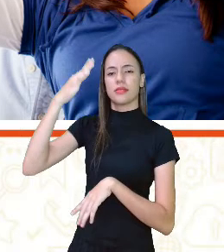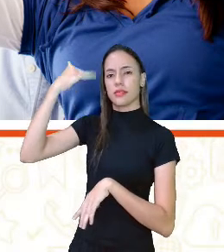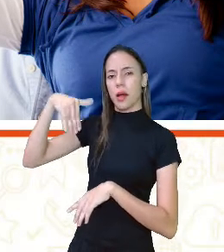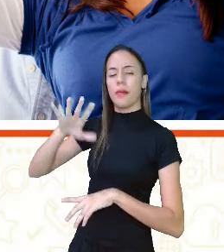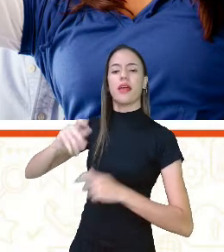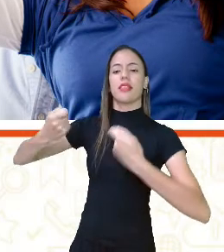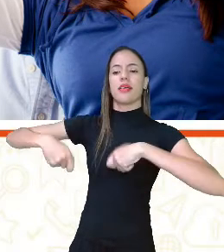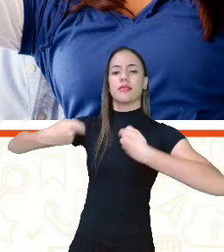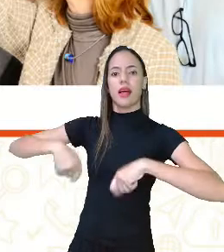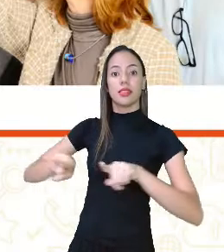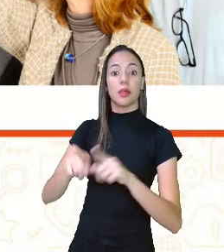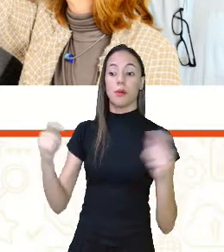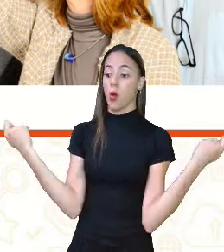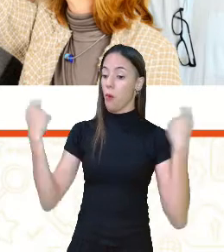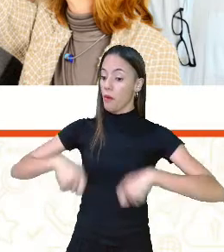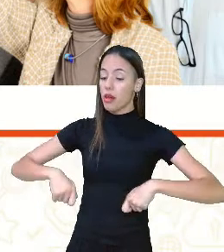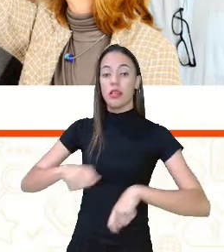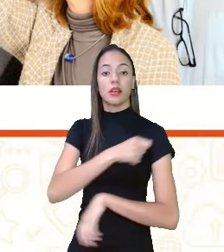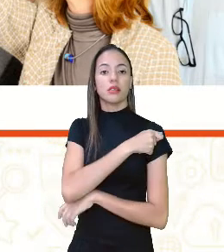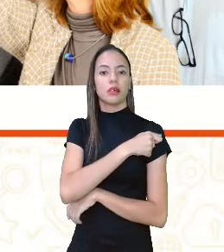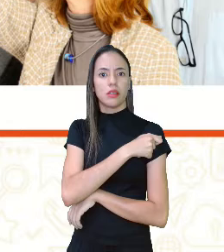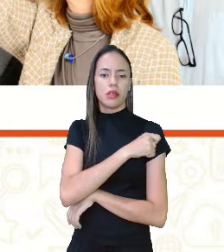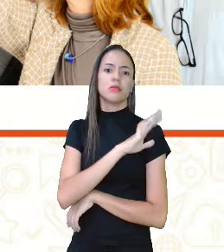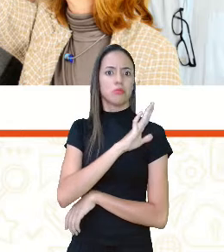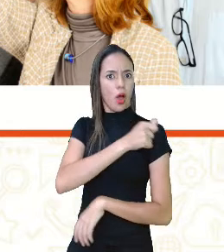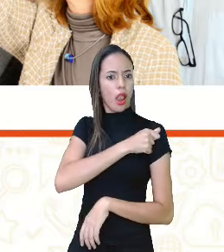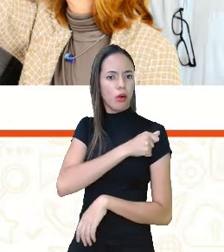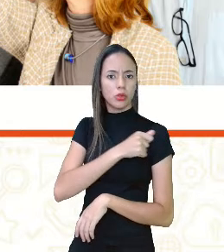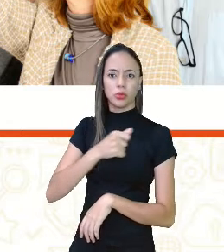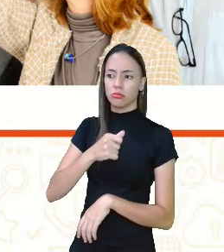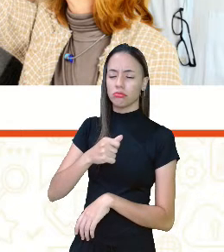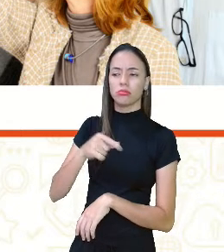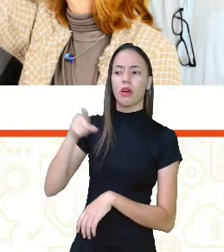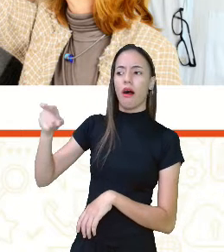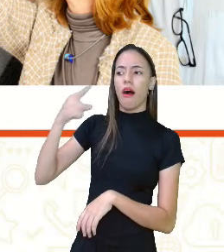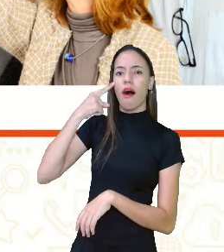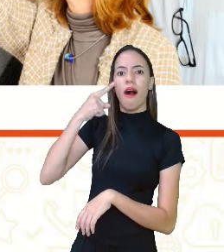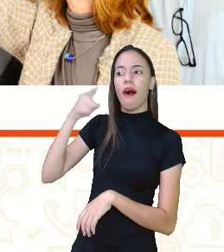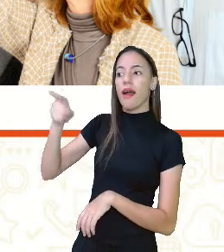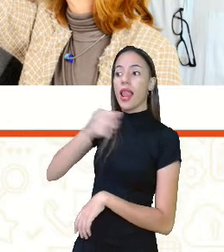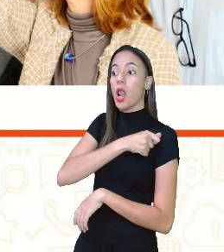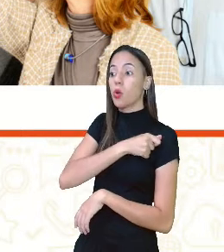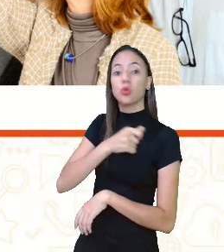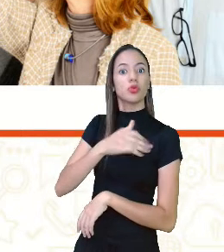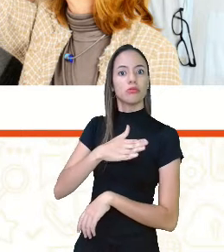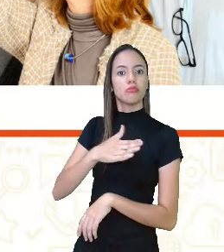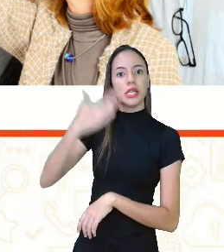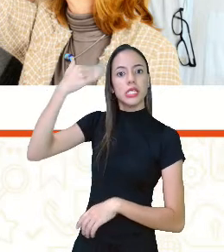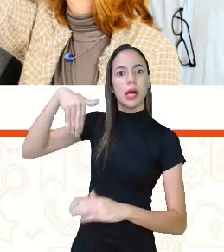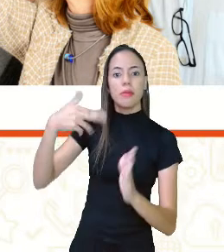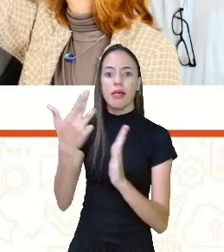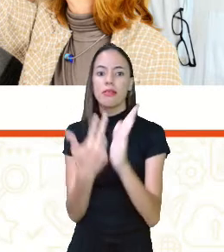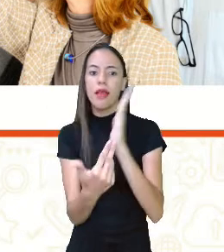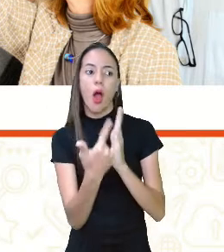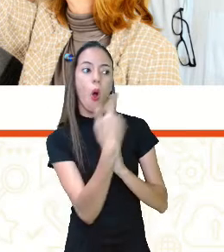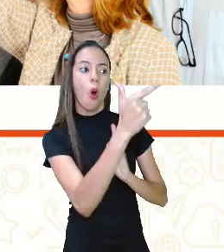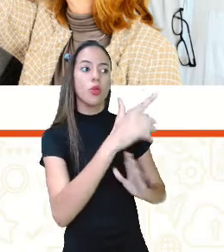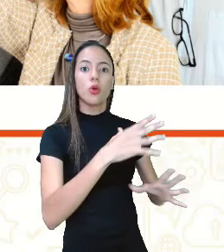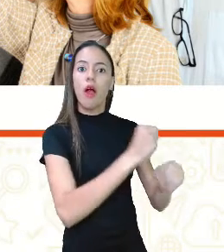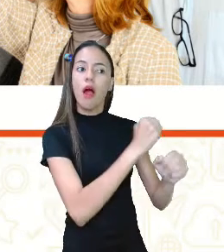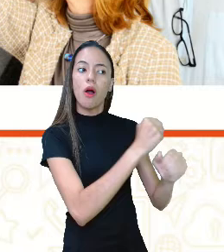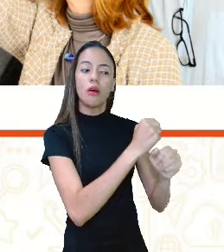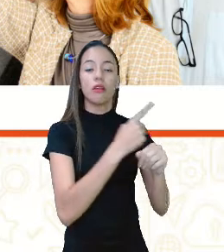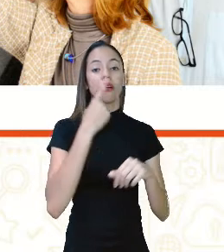dos colegas. Eles começam a entender que um é melhor em desenhar, o outro em pintar, o outro em calcular, a